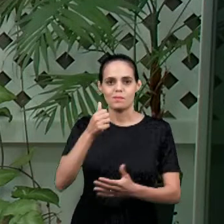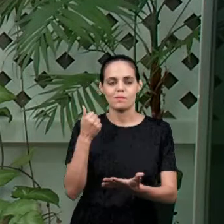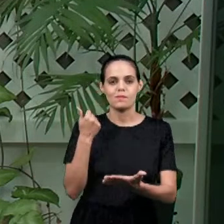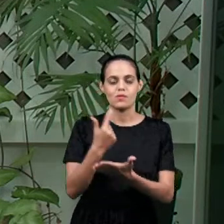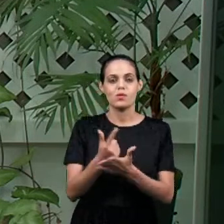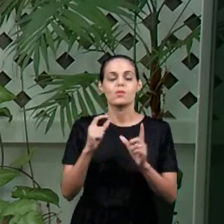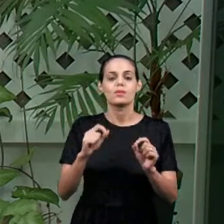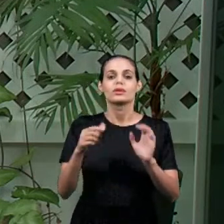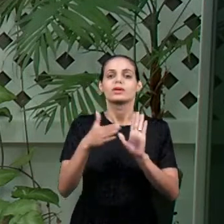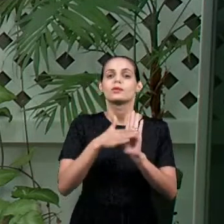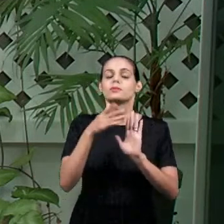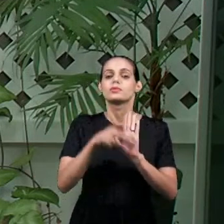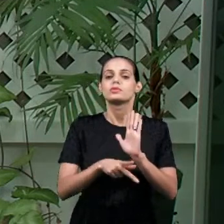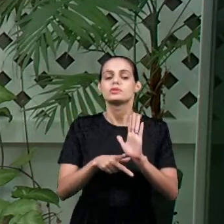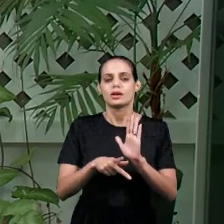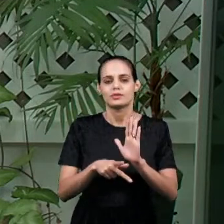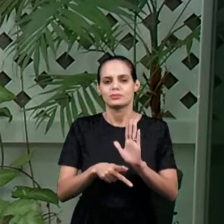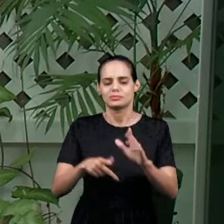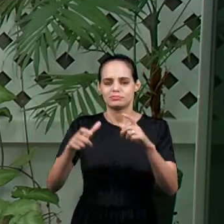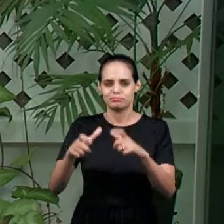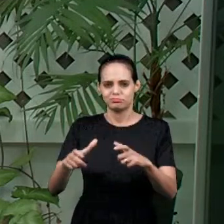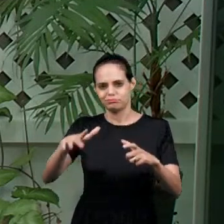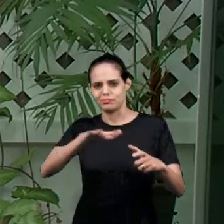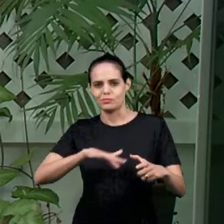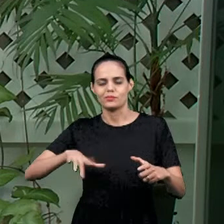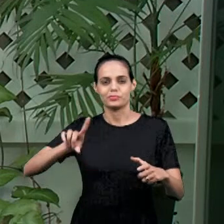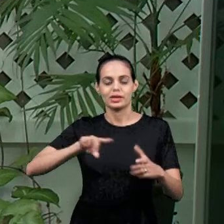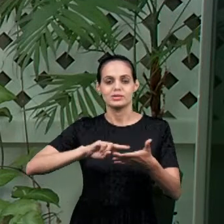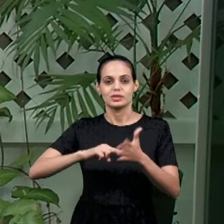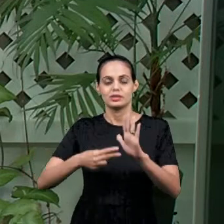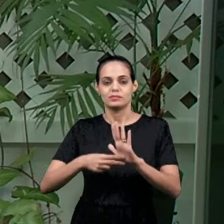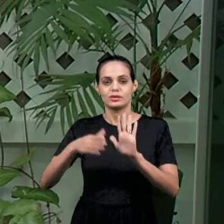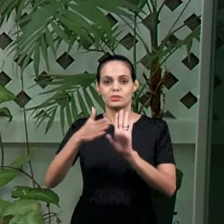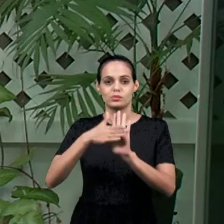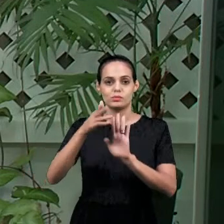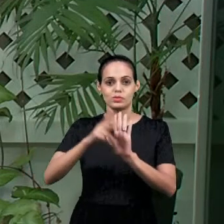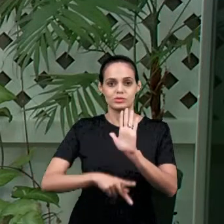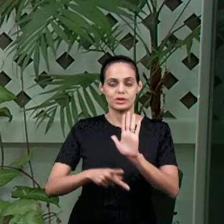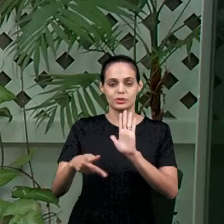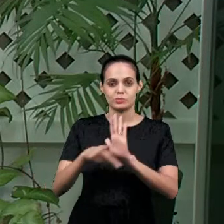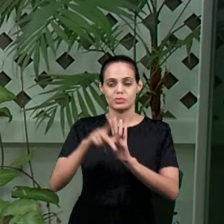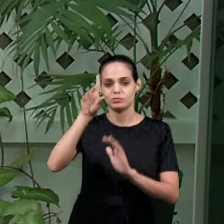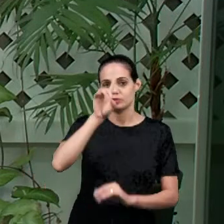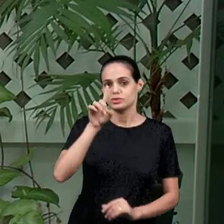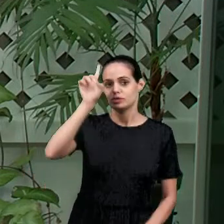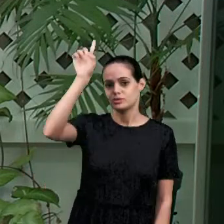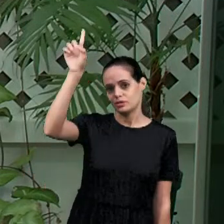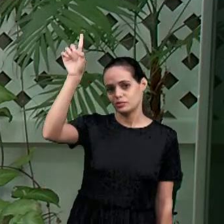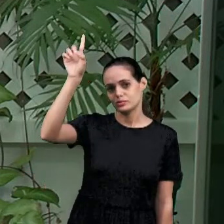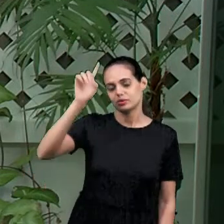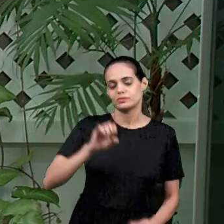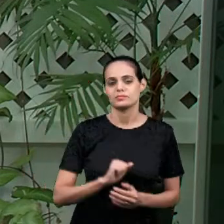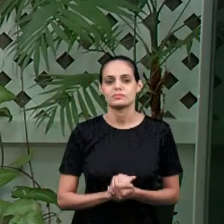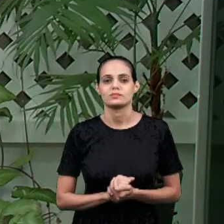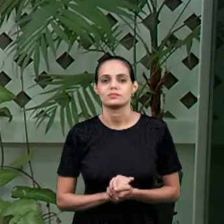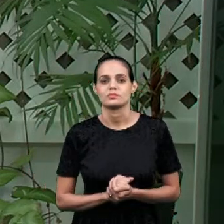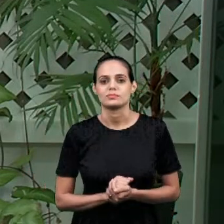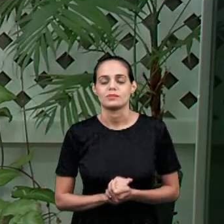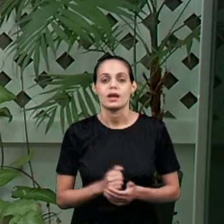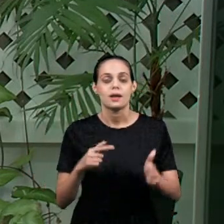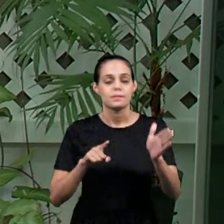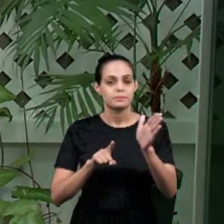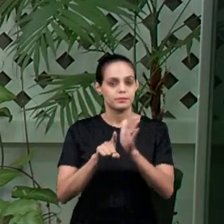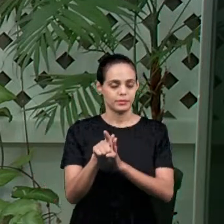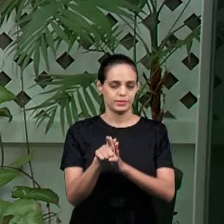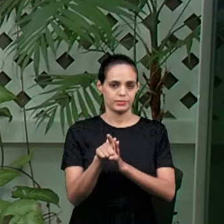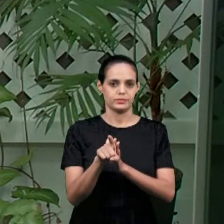O campo ali é o projeto de Deus. E a pergunta mais final é